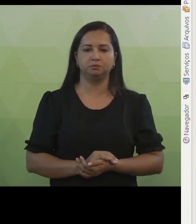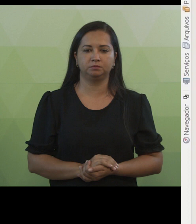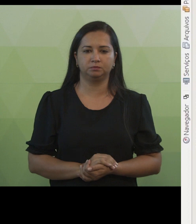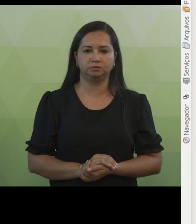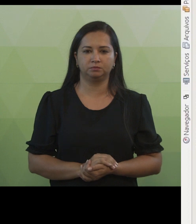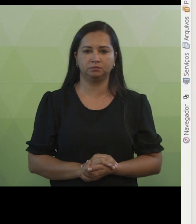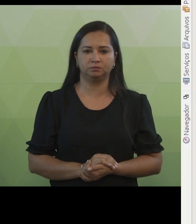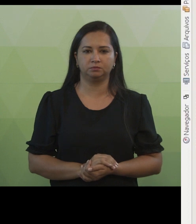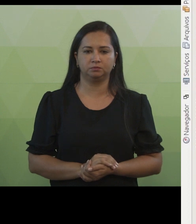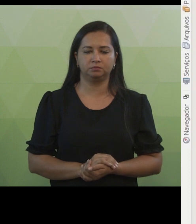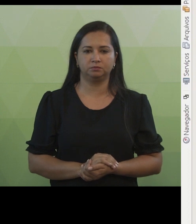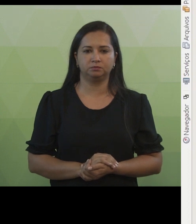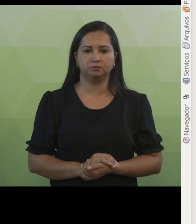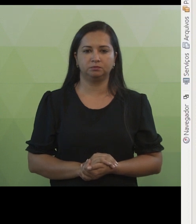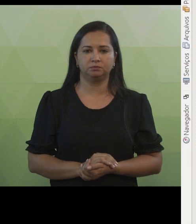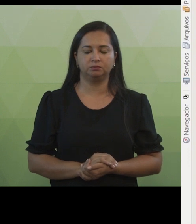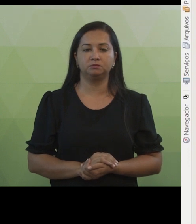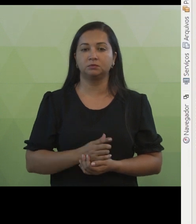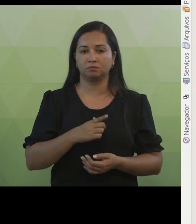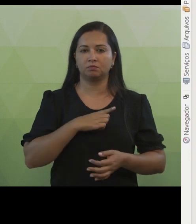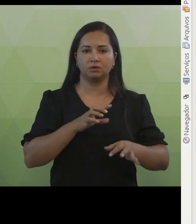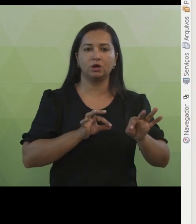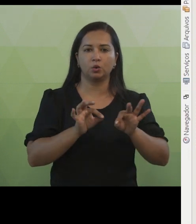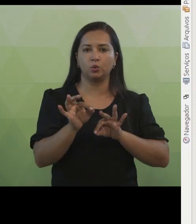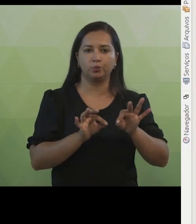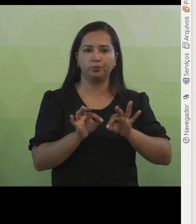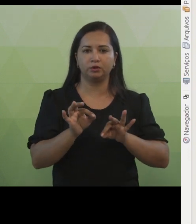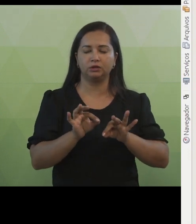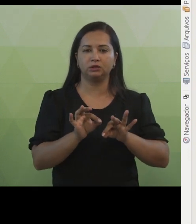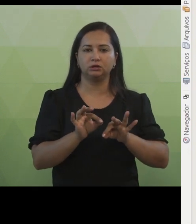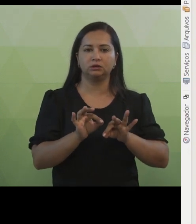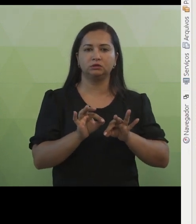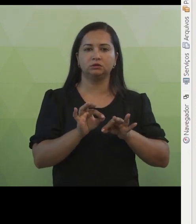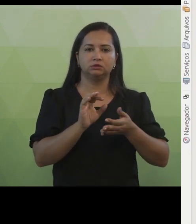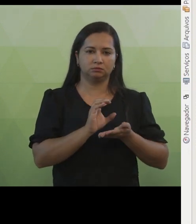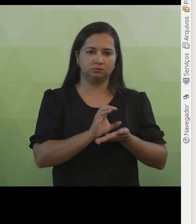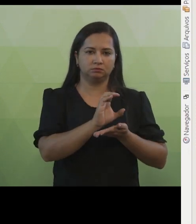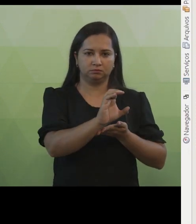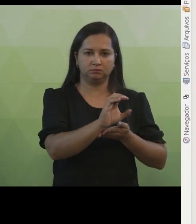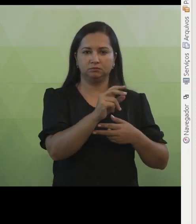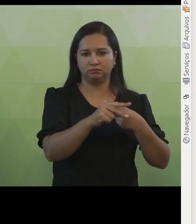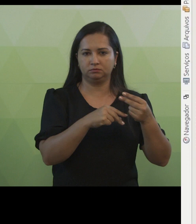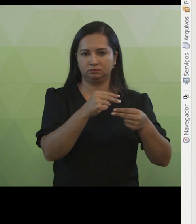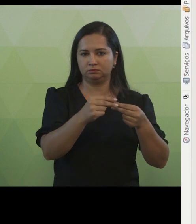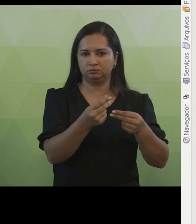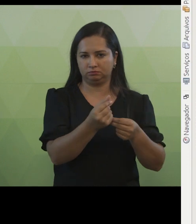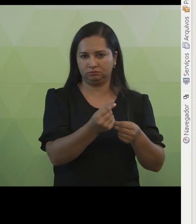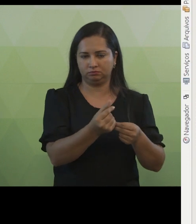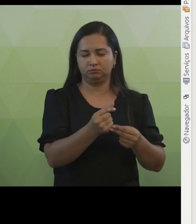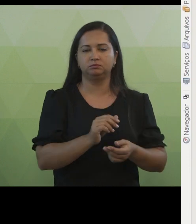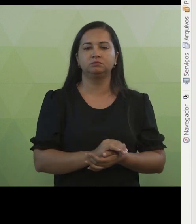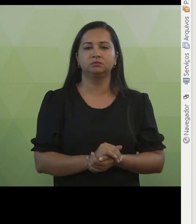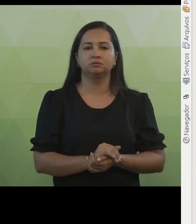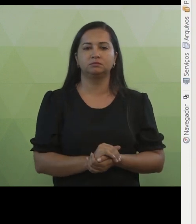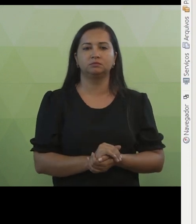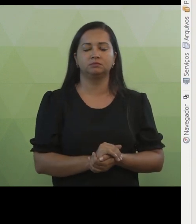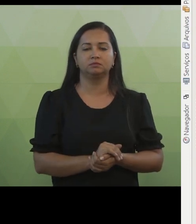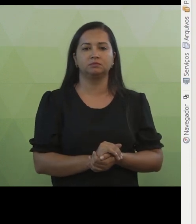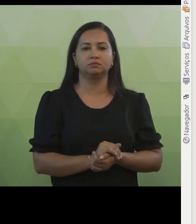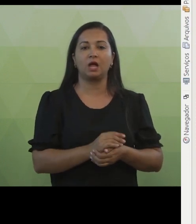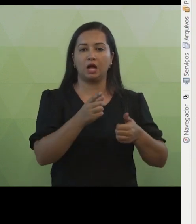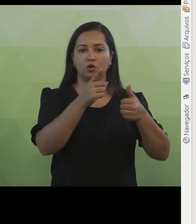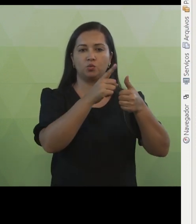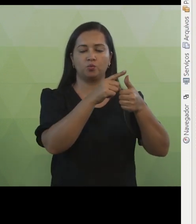um objeto do tipo controle de bonificações, chamado controle. Vou instanciar o objeto funcionário